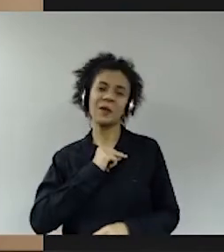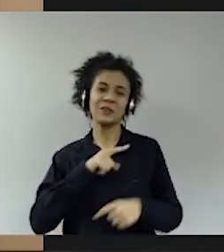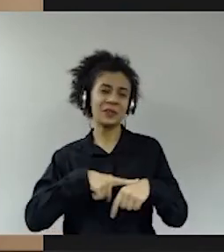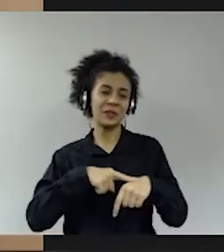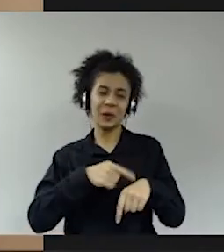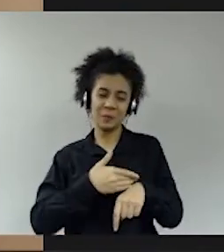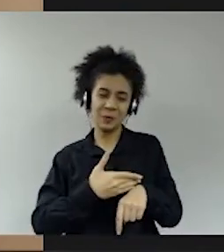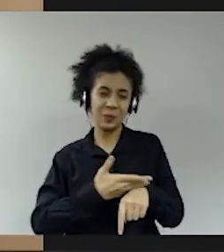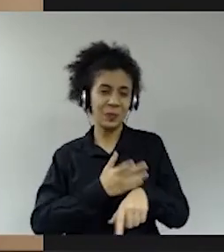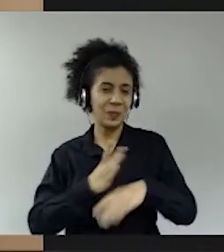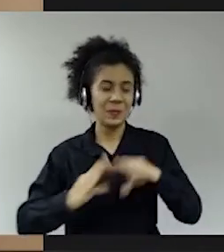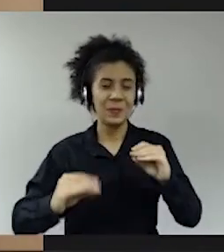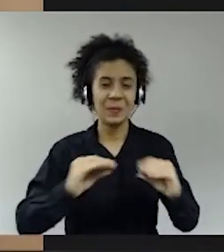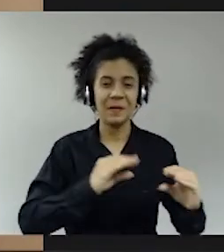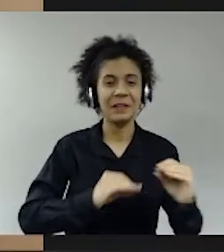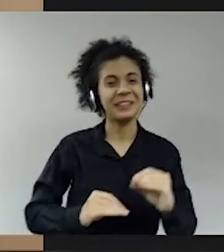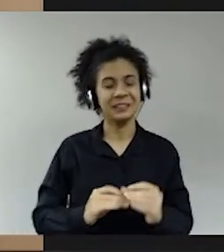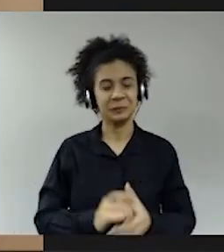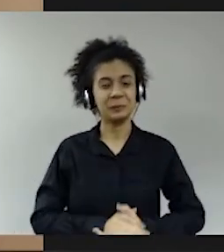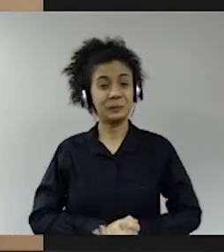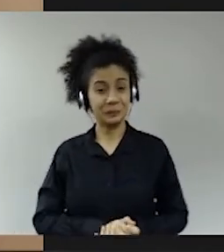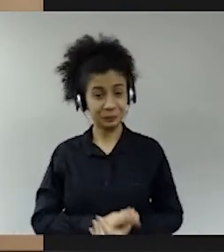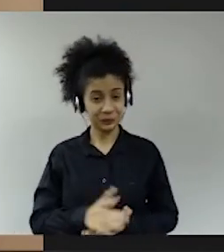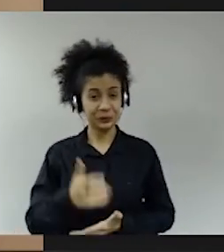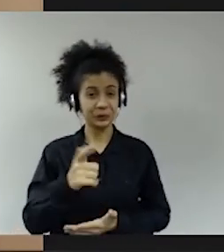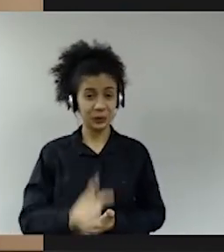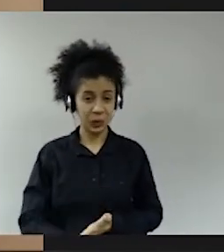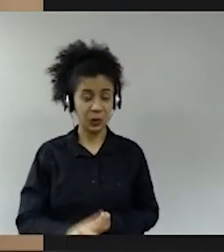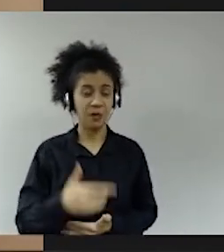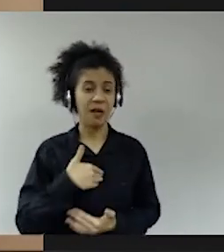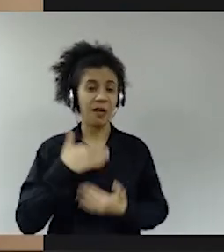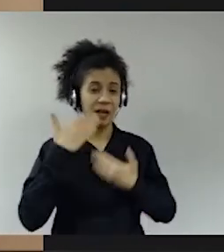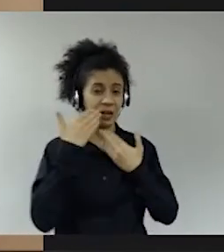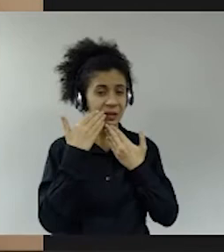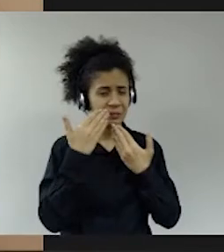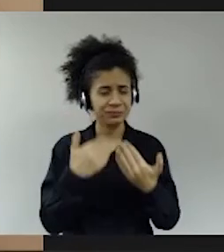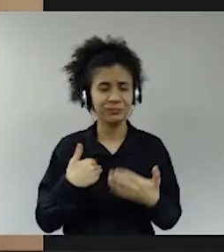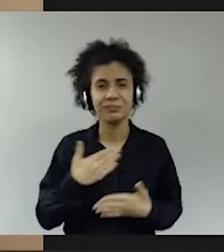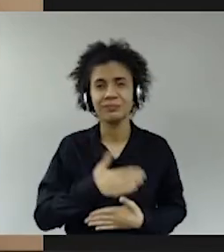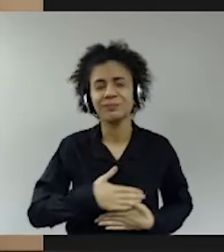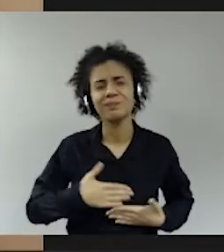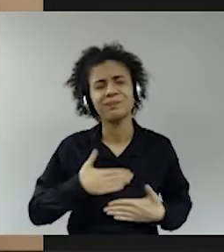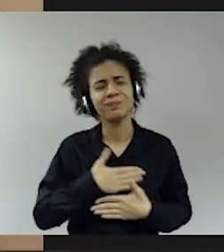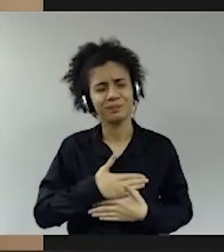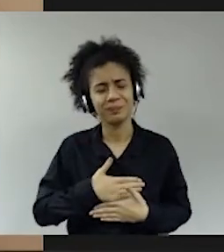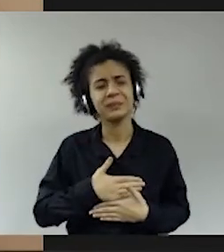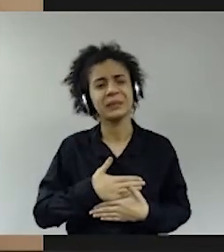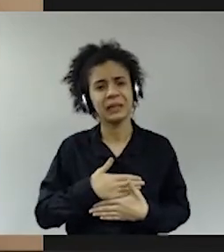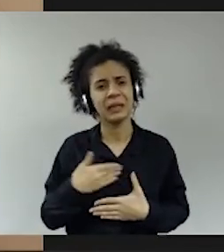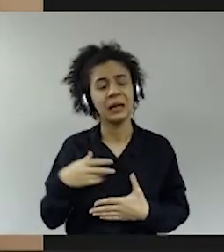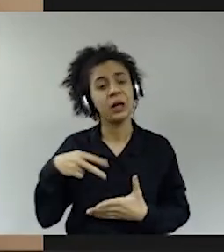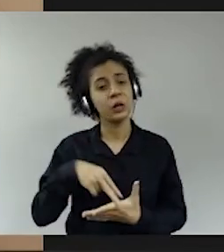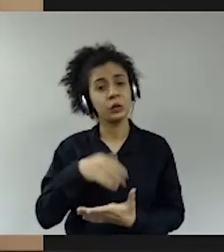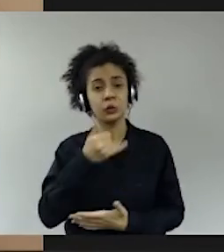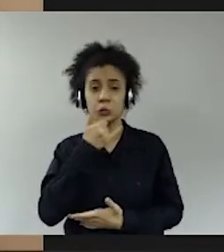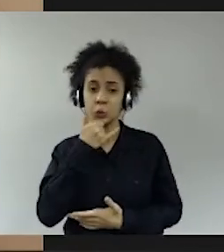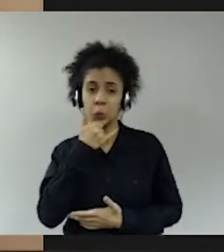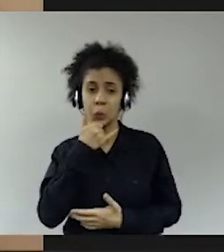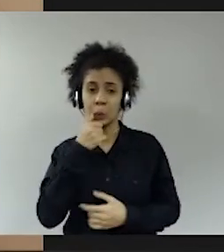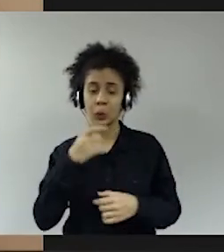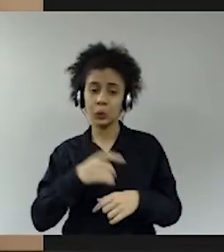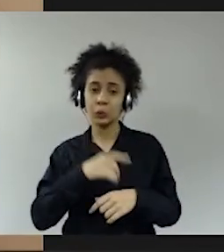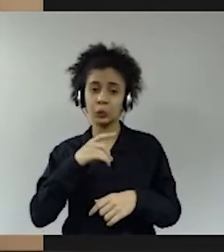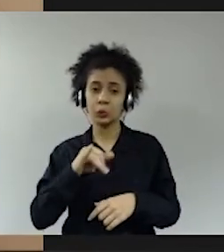tempo que se utiliza dos espaços. Mas, mais uma vez, agradecer. Foi um prazer muito grande, pedindo mais uma vez desculpa ao doutor Júlio, não